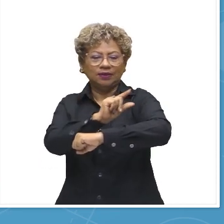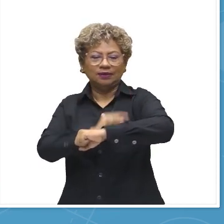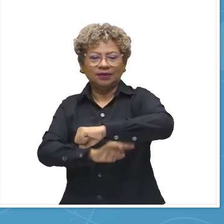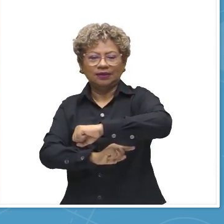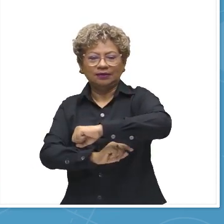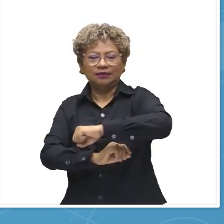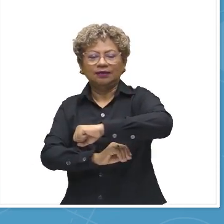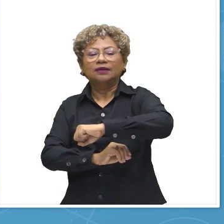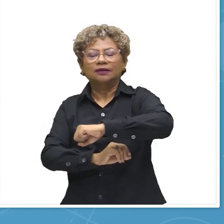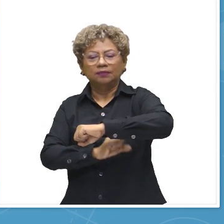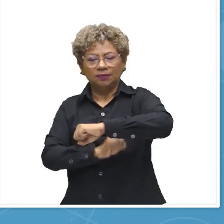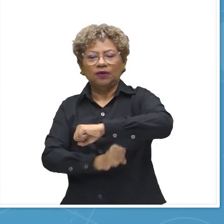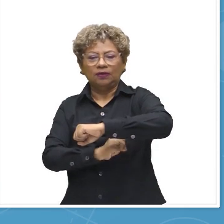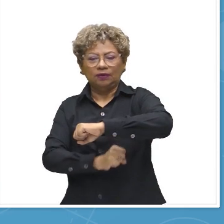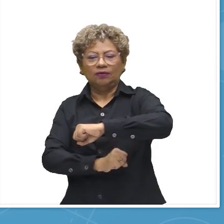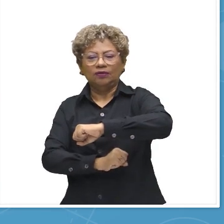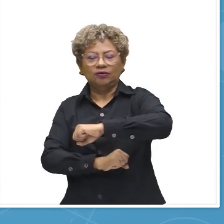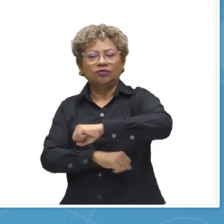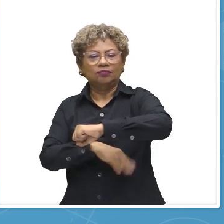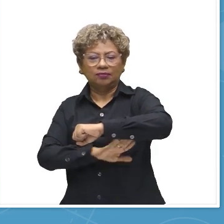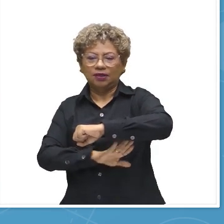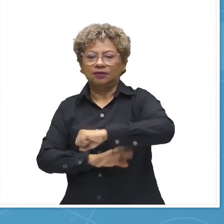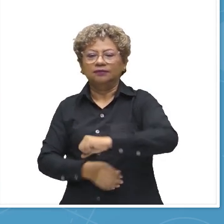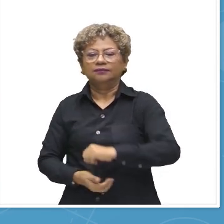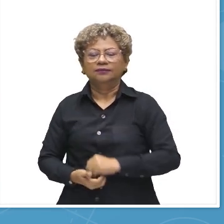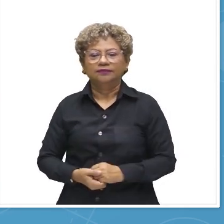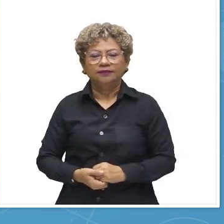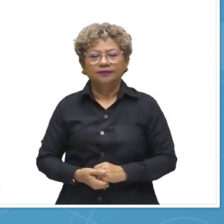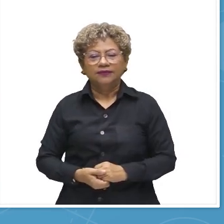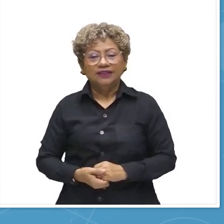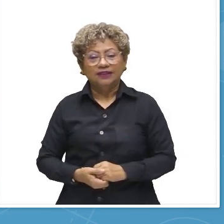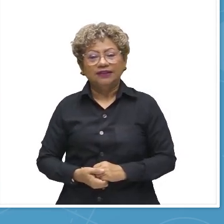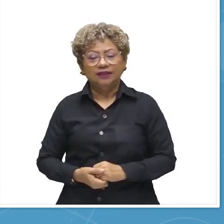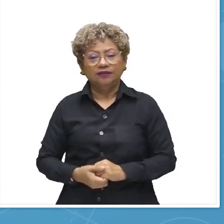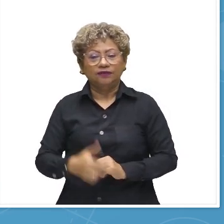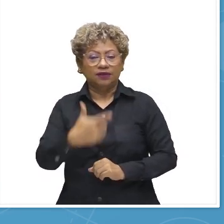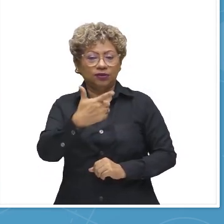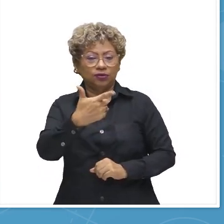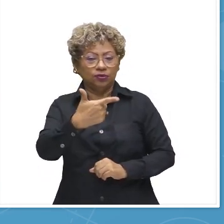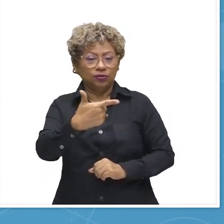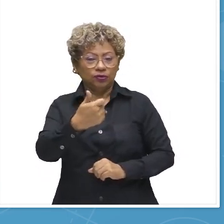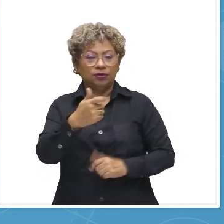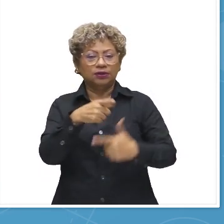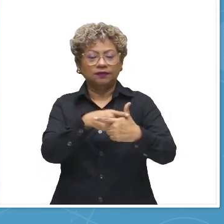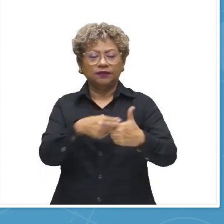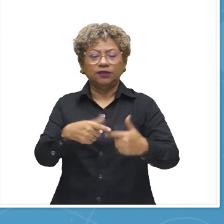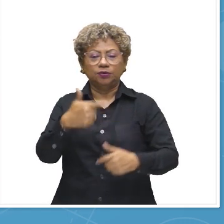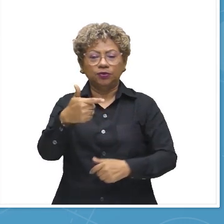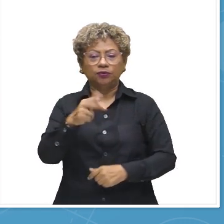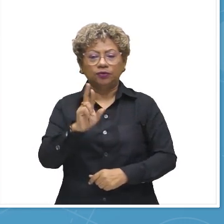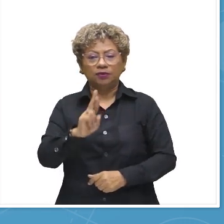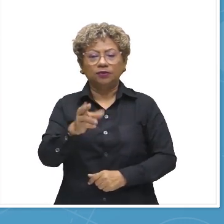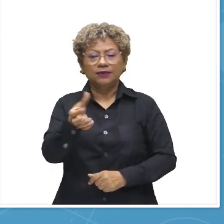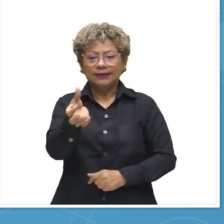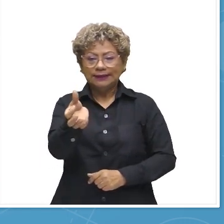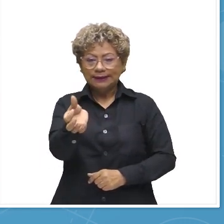né? Eu tenho 6 sobre 5. Meus amigos, 6 sobre 5, a gente pode escrever